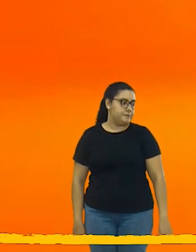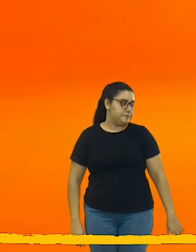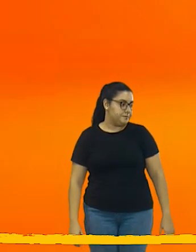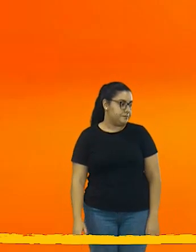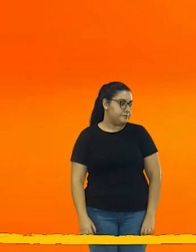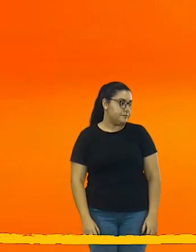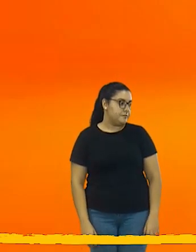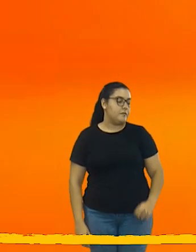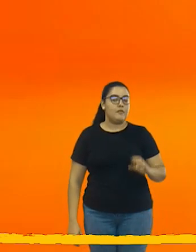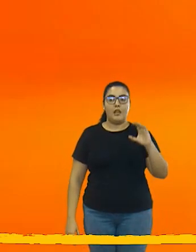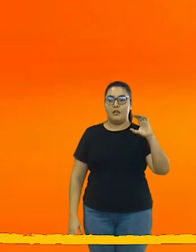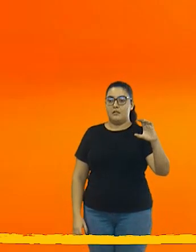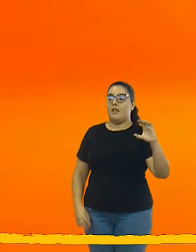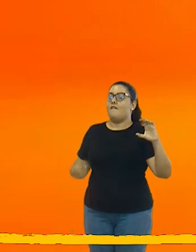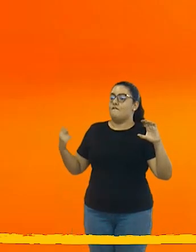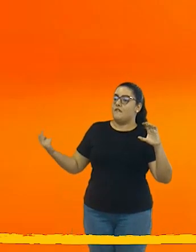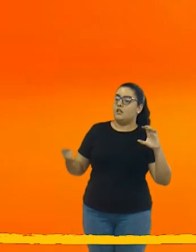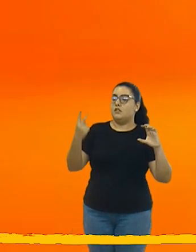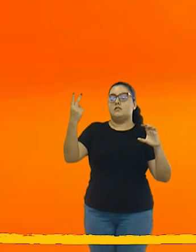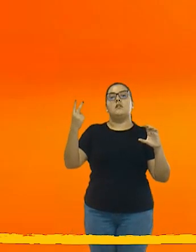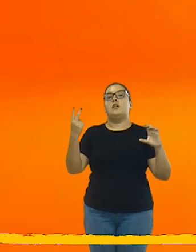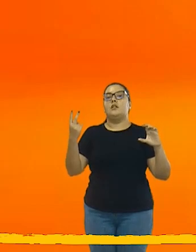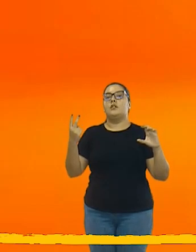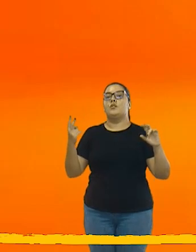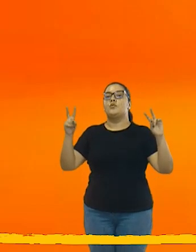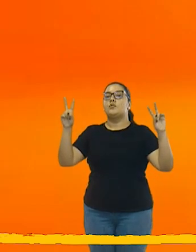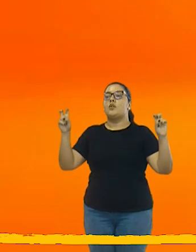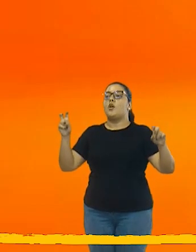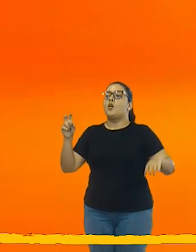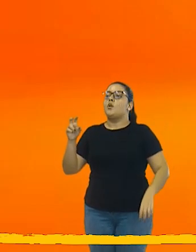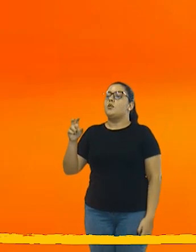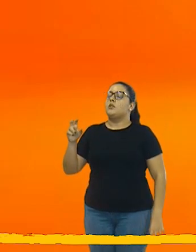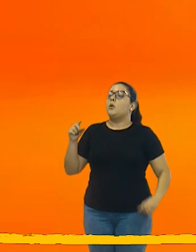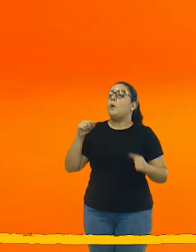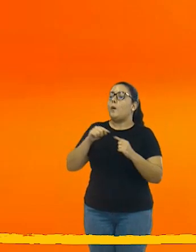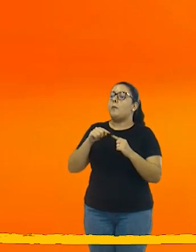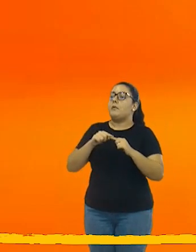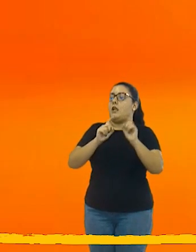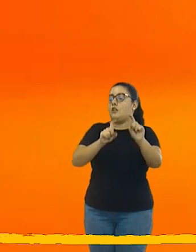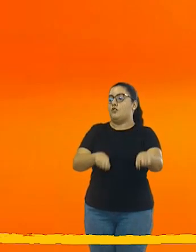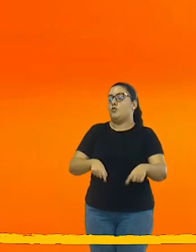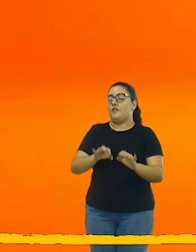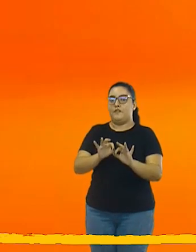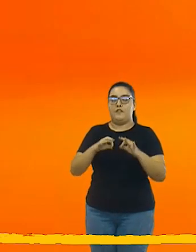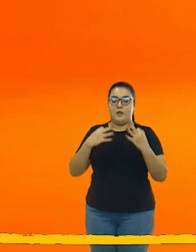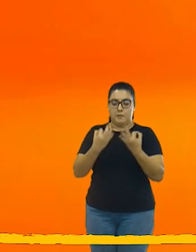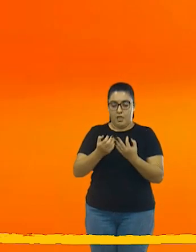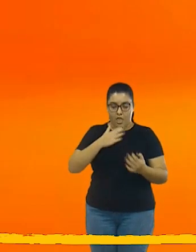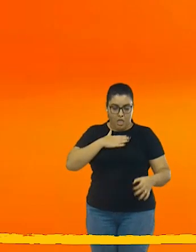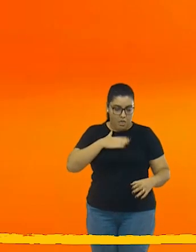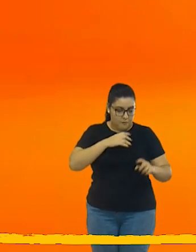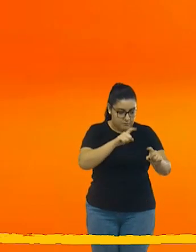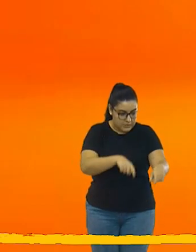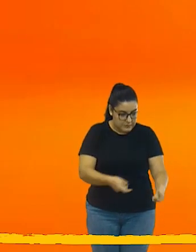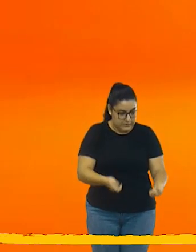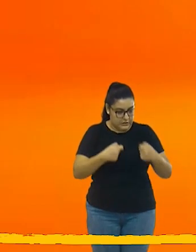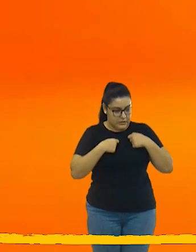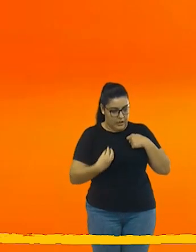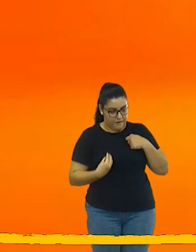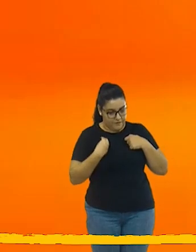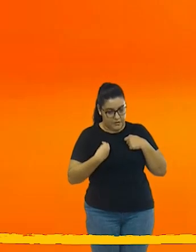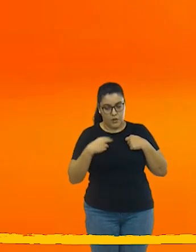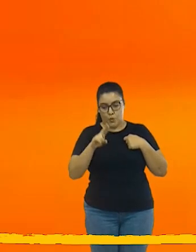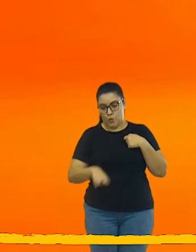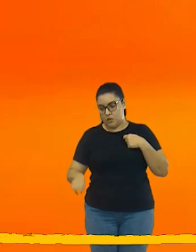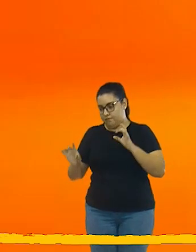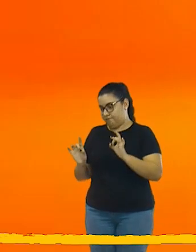C, valorização de atividade de subsistência. Subsistência tem a ver com a agricultura familiar. Eu planto para a sobrevivência, eu planto para o consumo